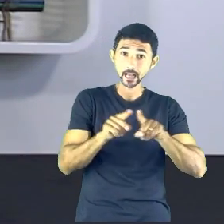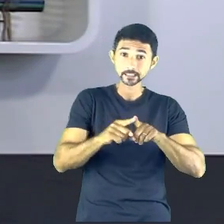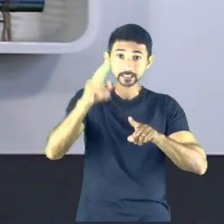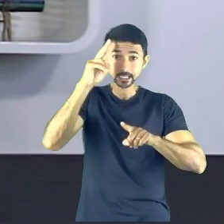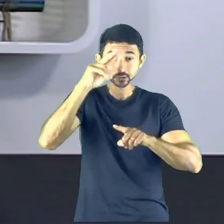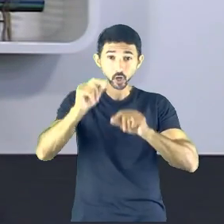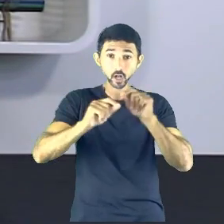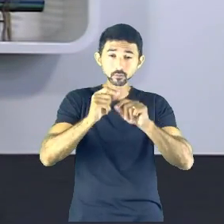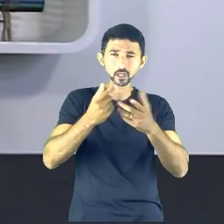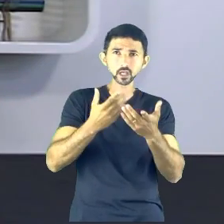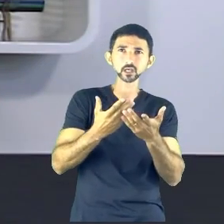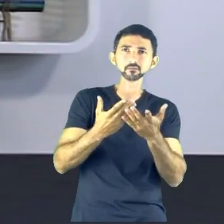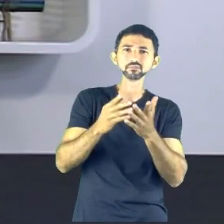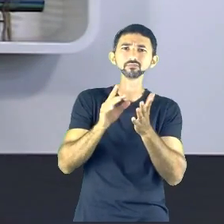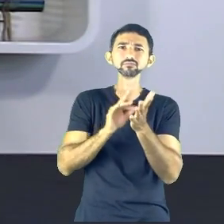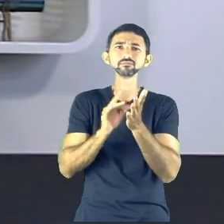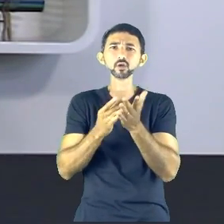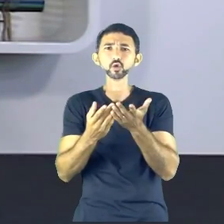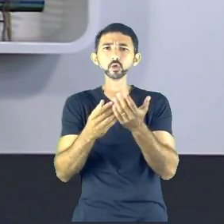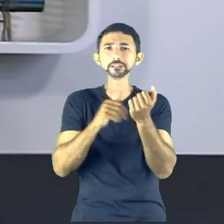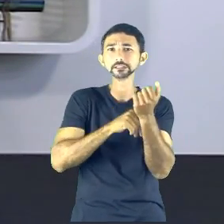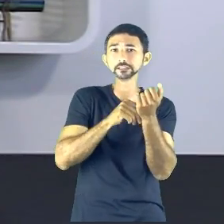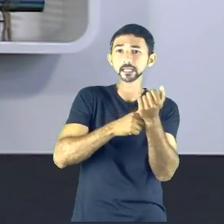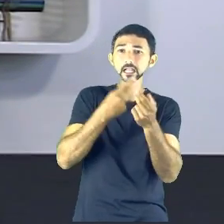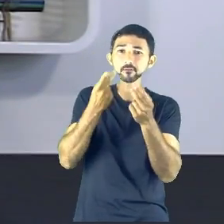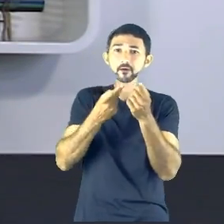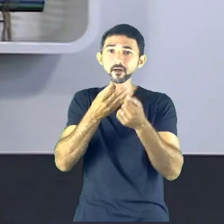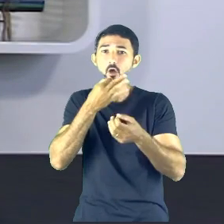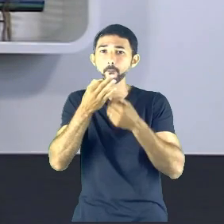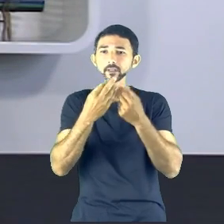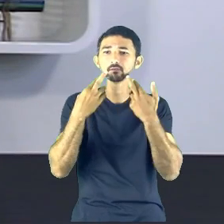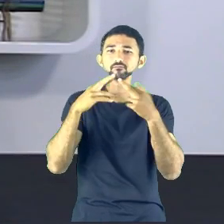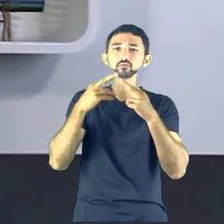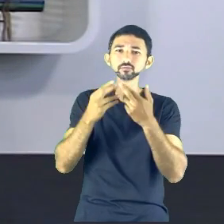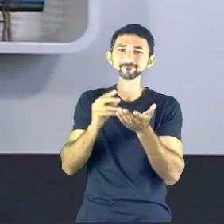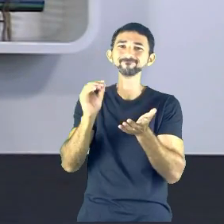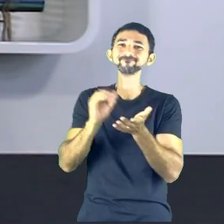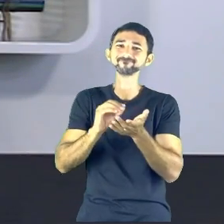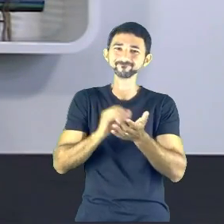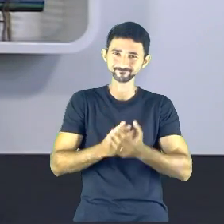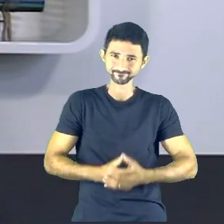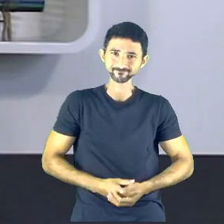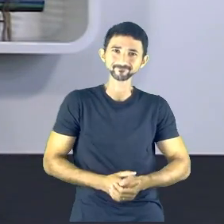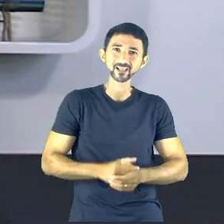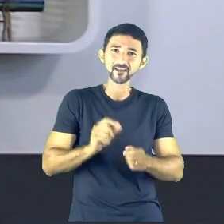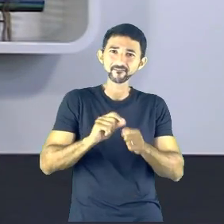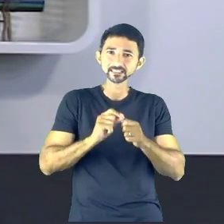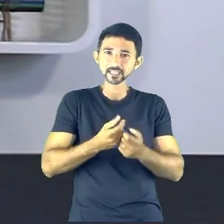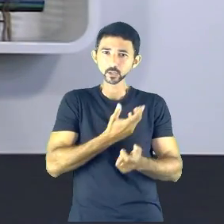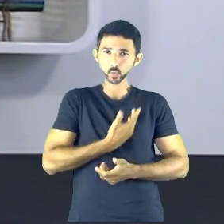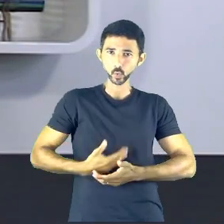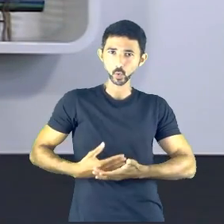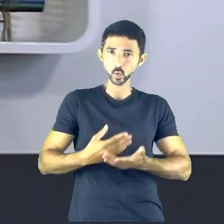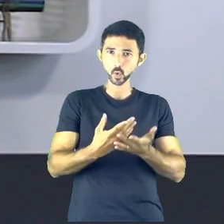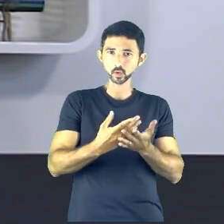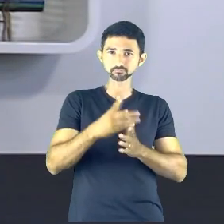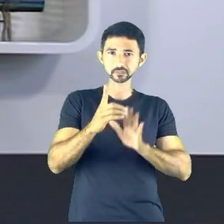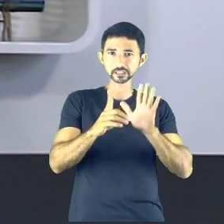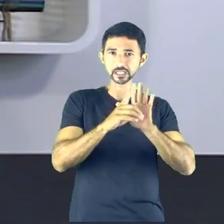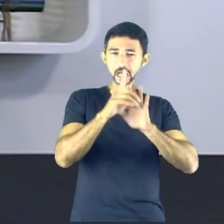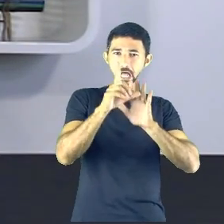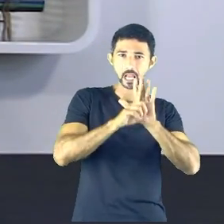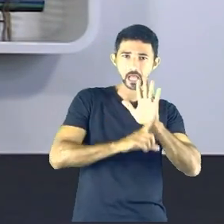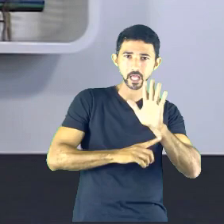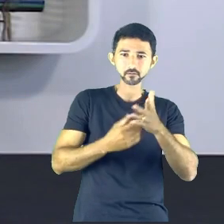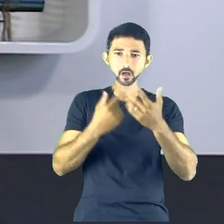histórias. Dessa maneira, a fábula servia como uma espécie de código para que as críticas fossem feitas sem que os poderosos